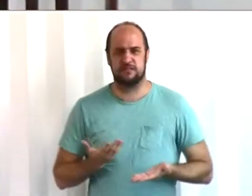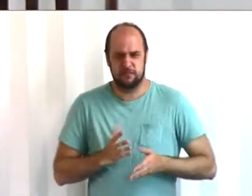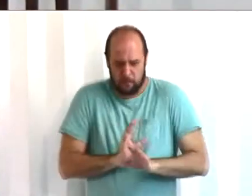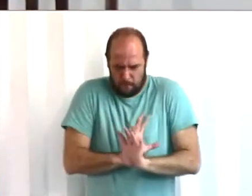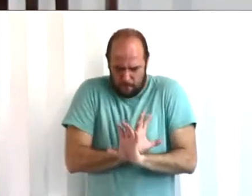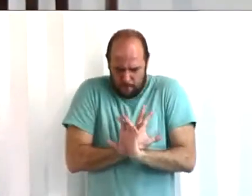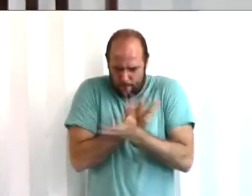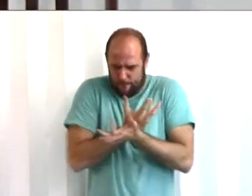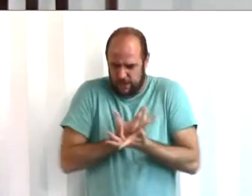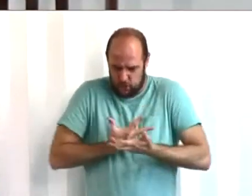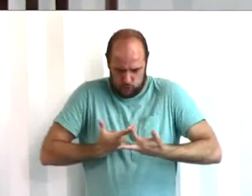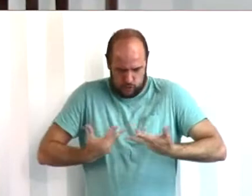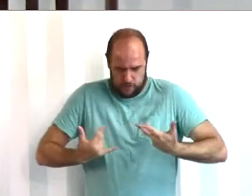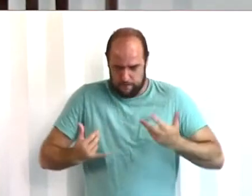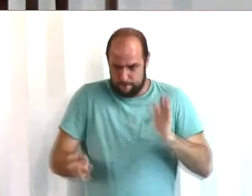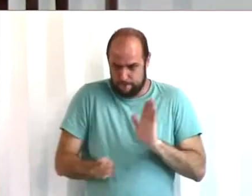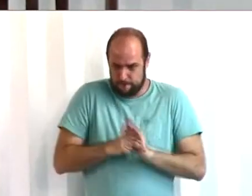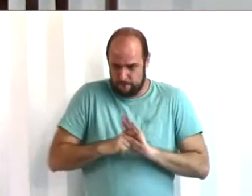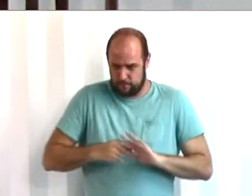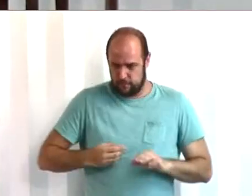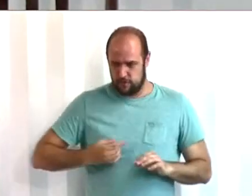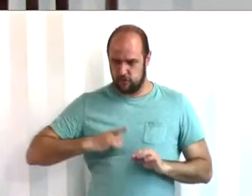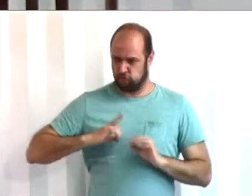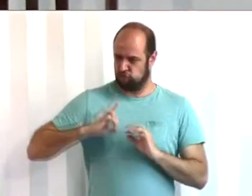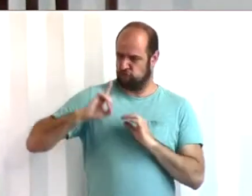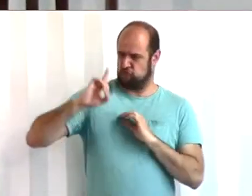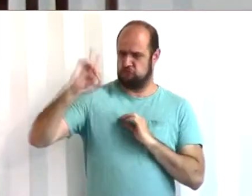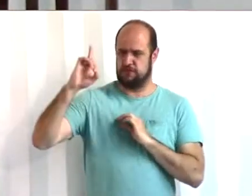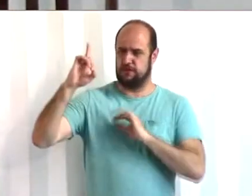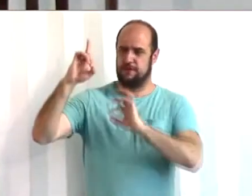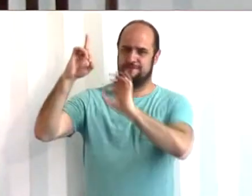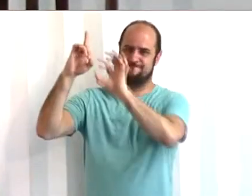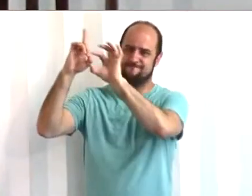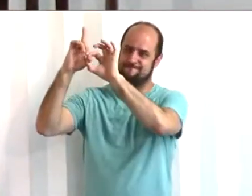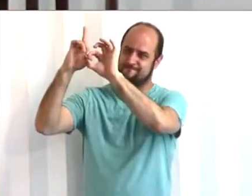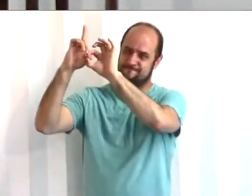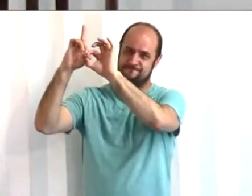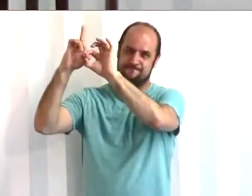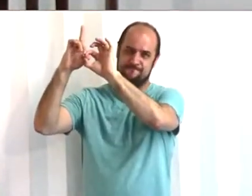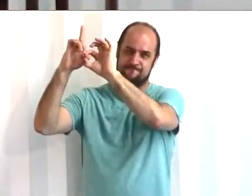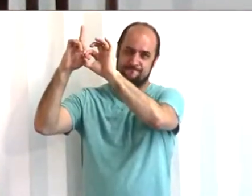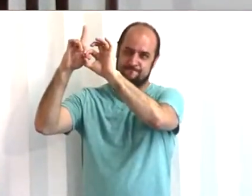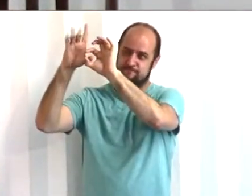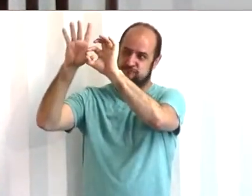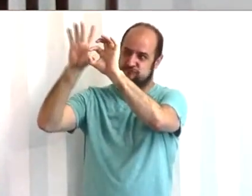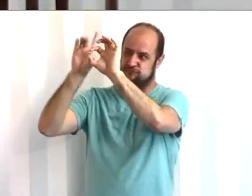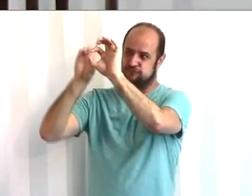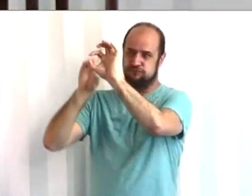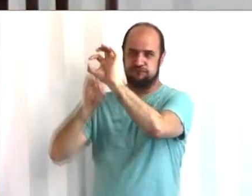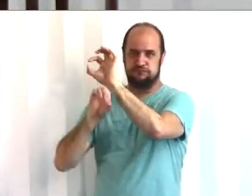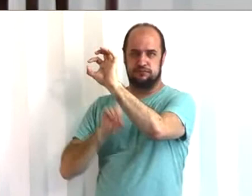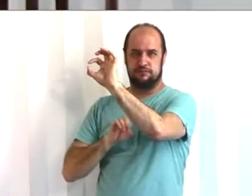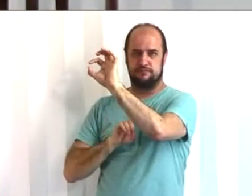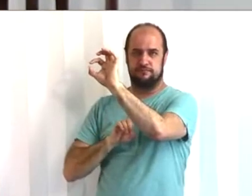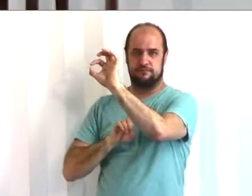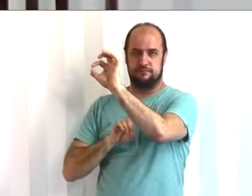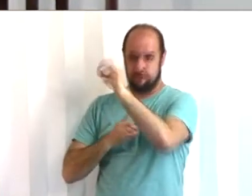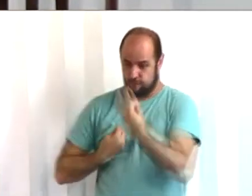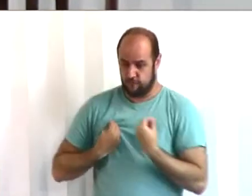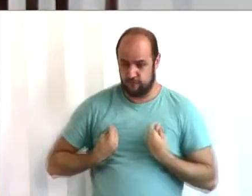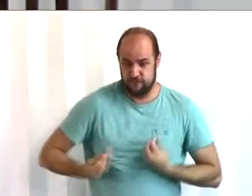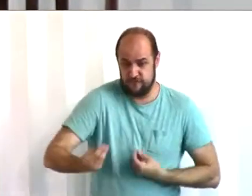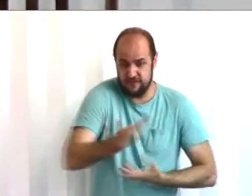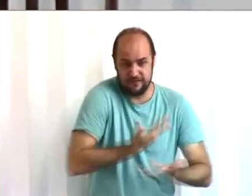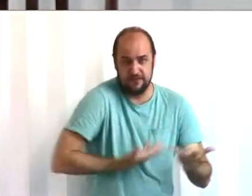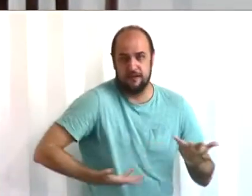esvaziou-se da sua divindade, condensou-se em figura humana. Isso está em Filipenses 2, 6 a